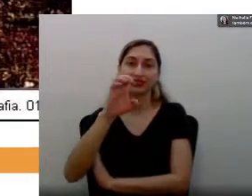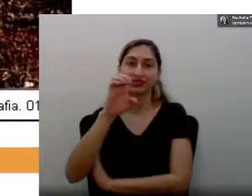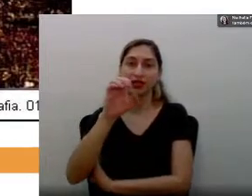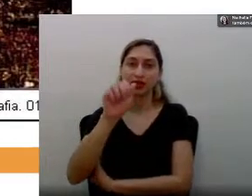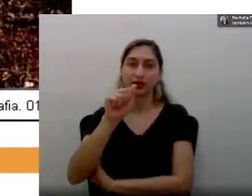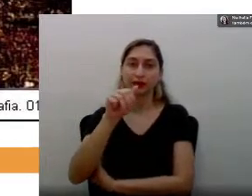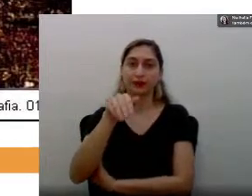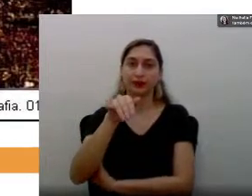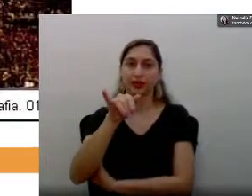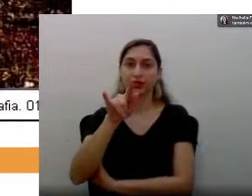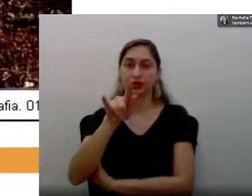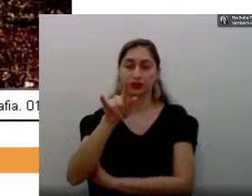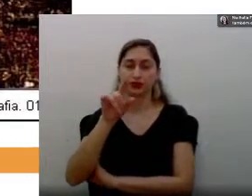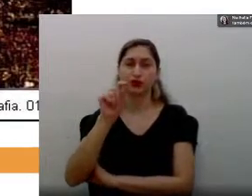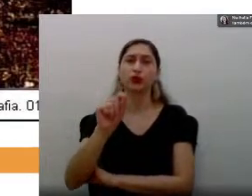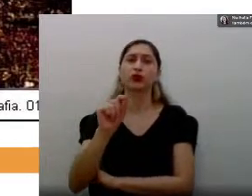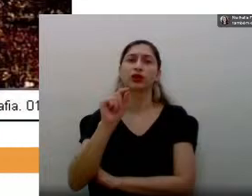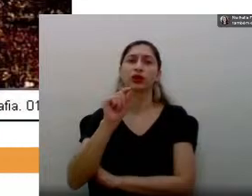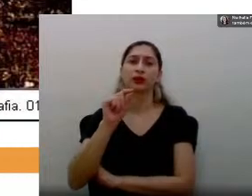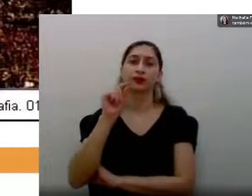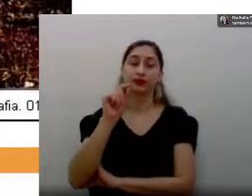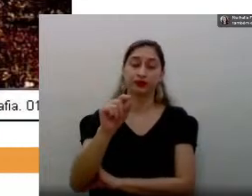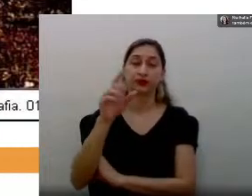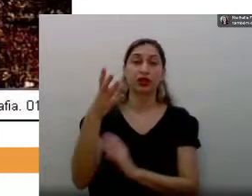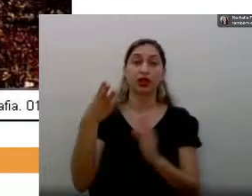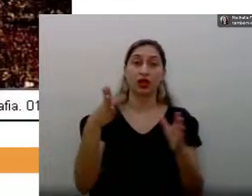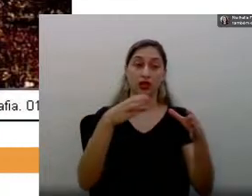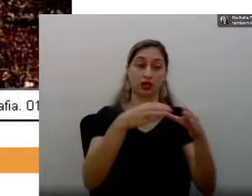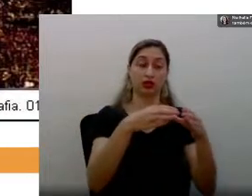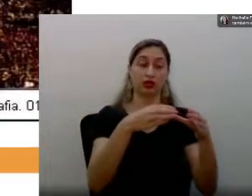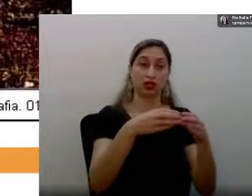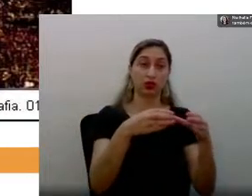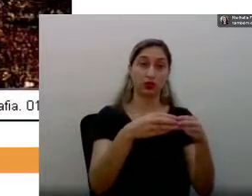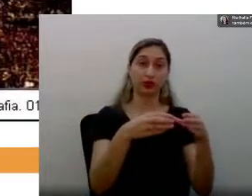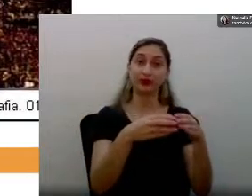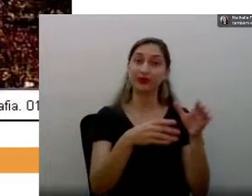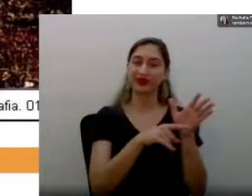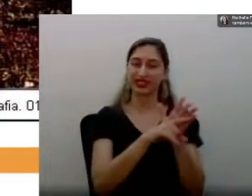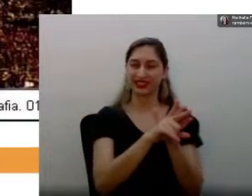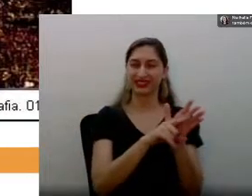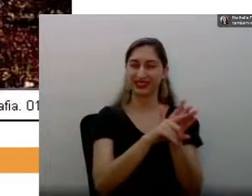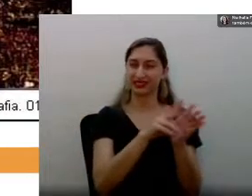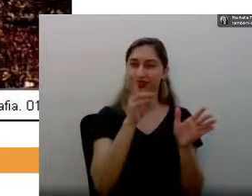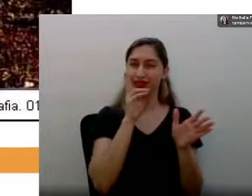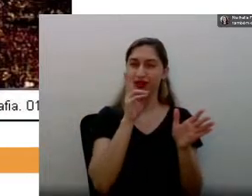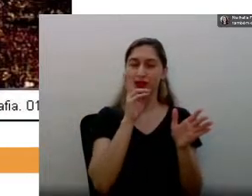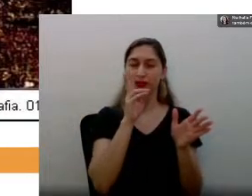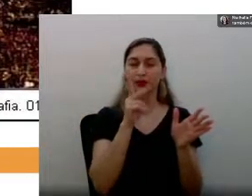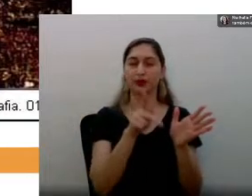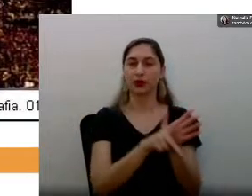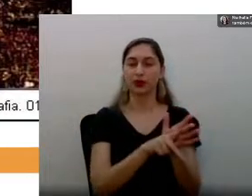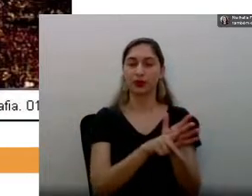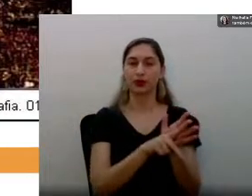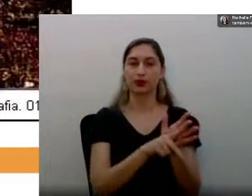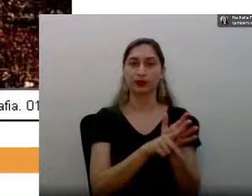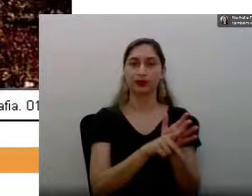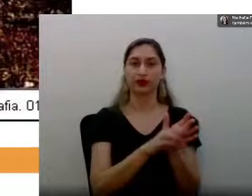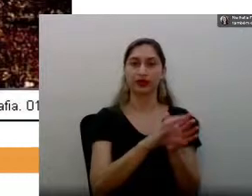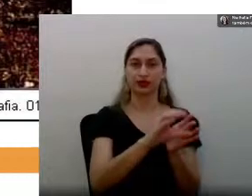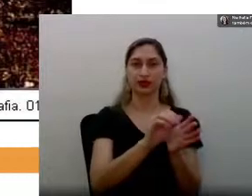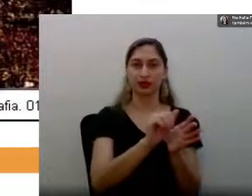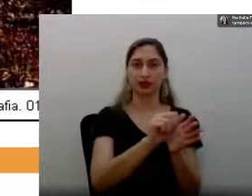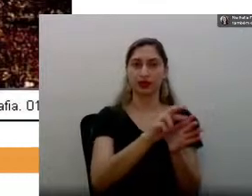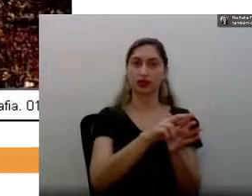seu amigo e ele foi a junção né do Centro de Estudos né lá do Carlos lápis